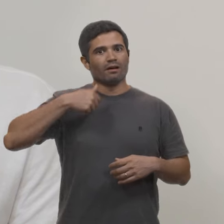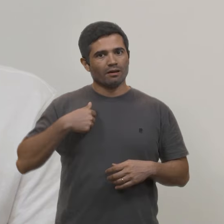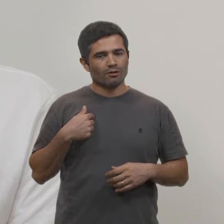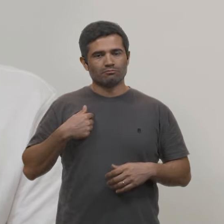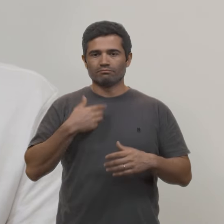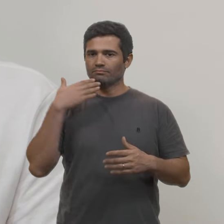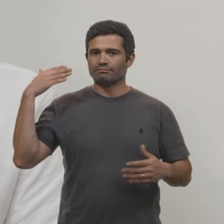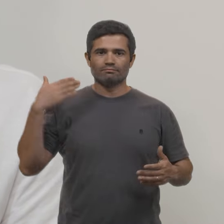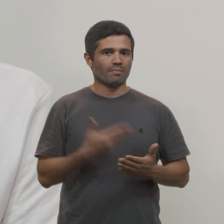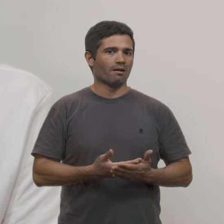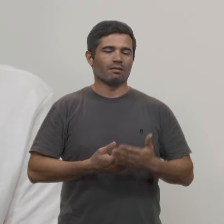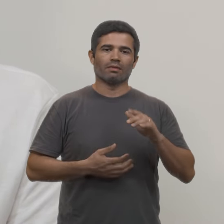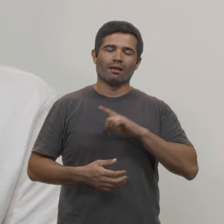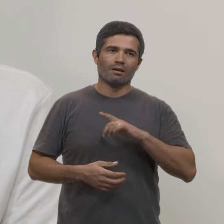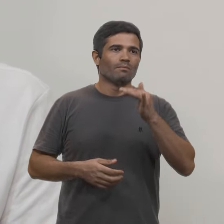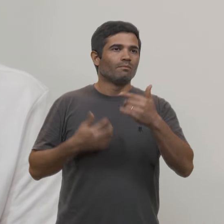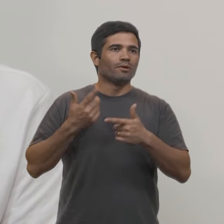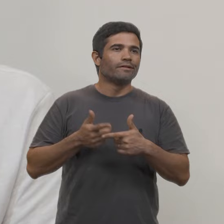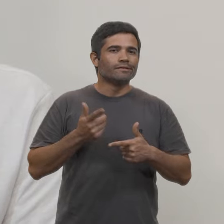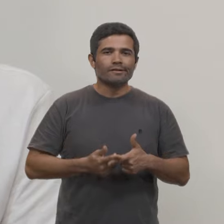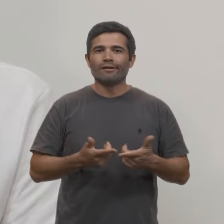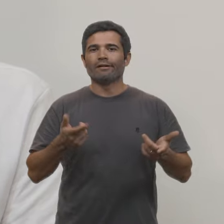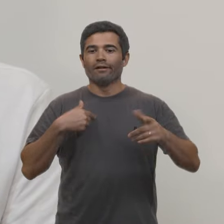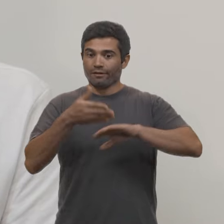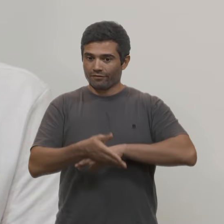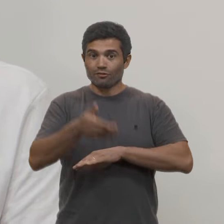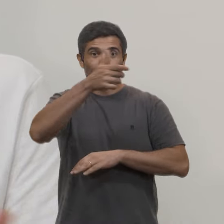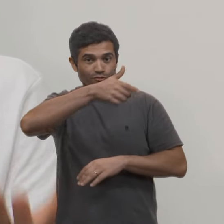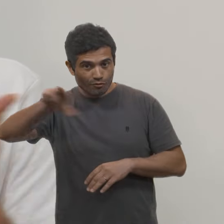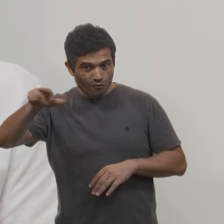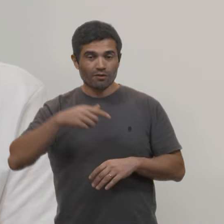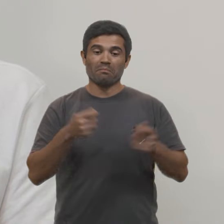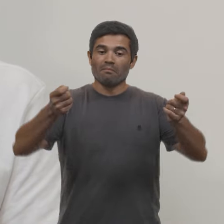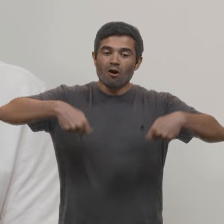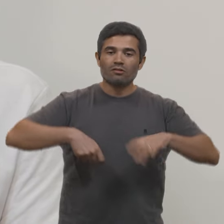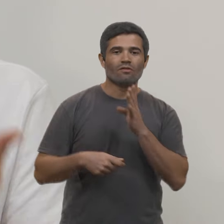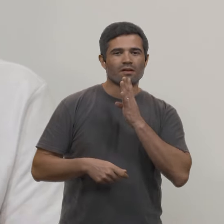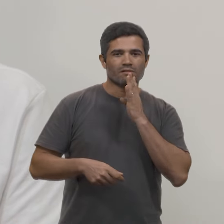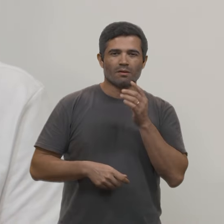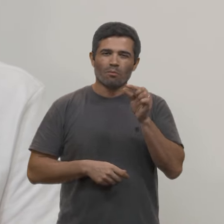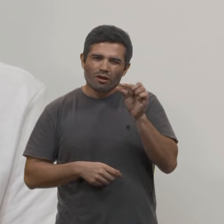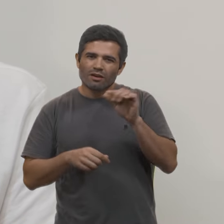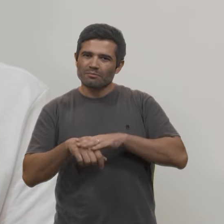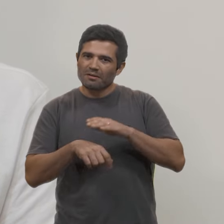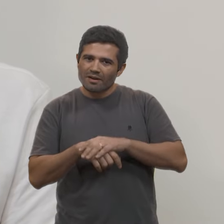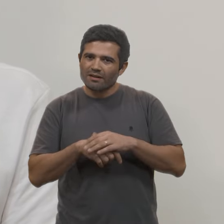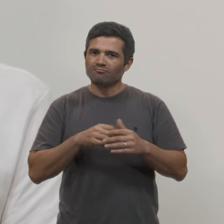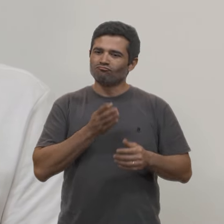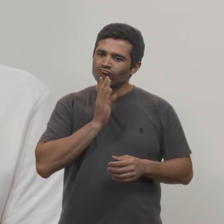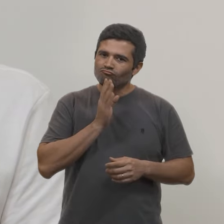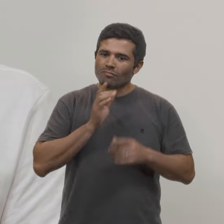E eu tô muito maravilhado, assim, com vir pra cá novamente, com poder conhecer mais um